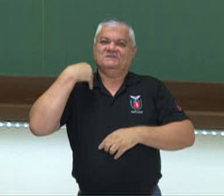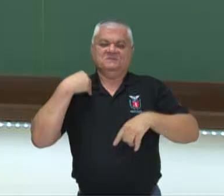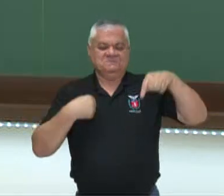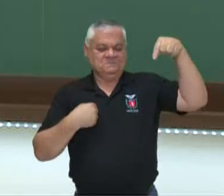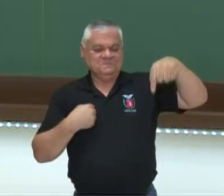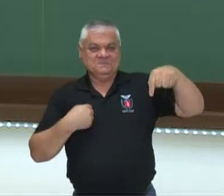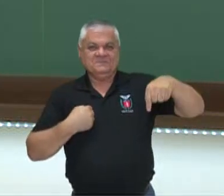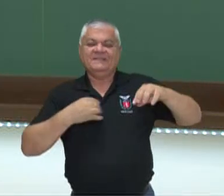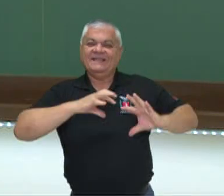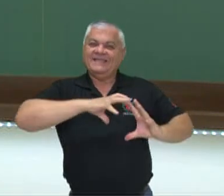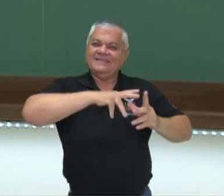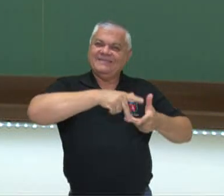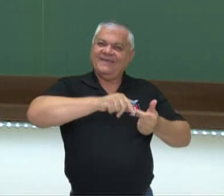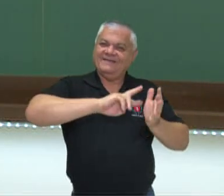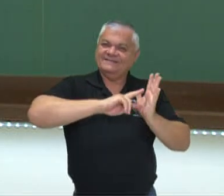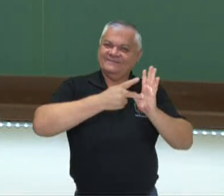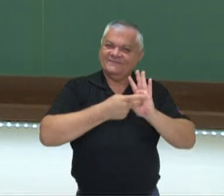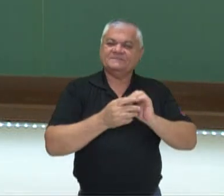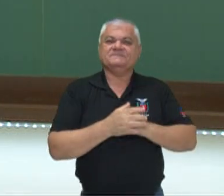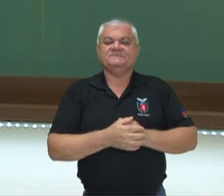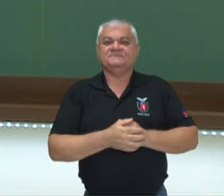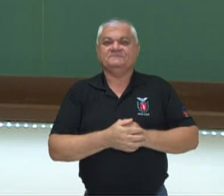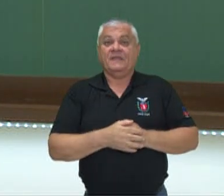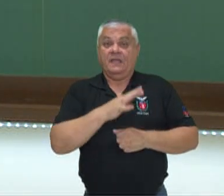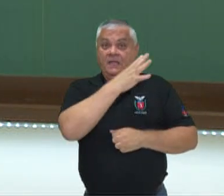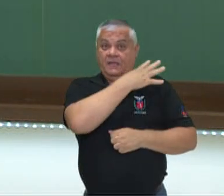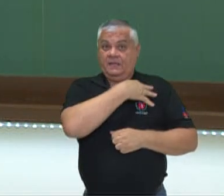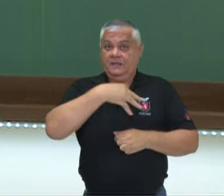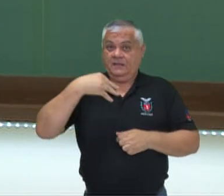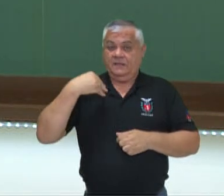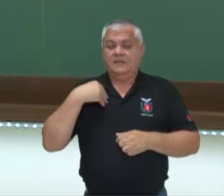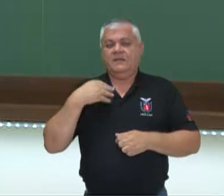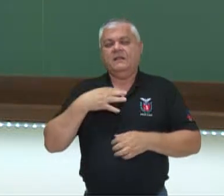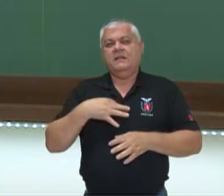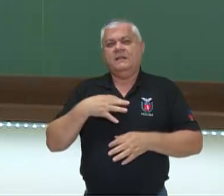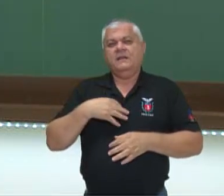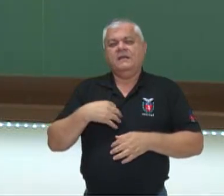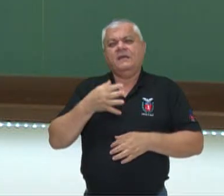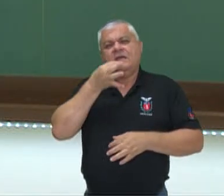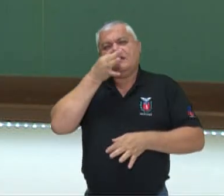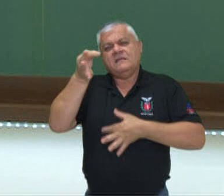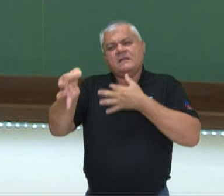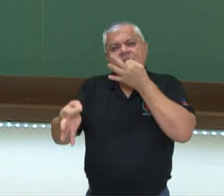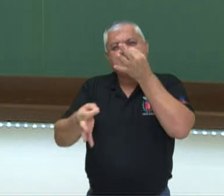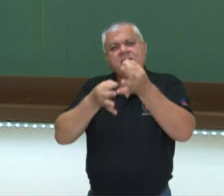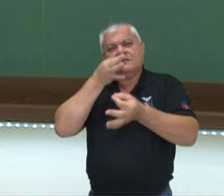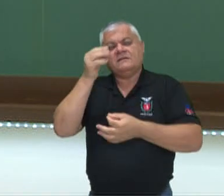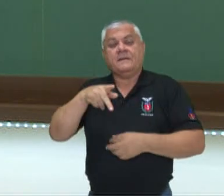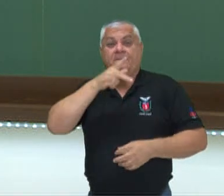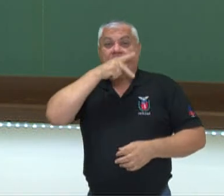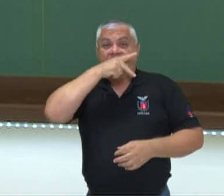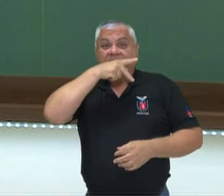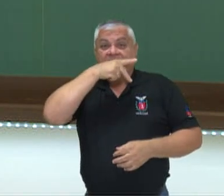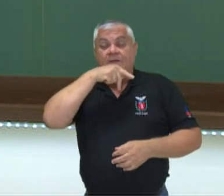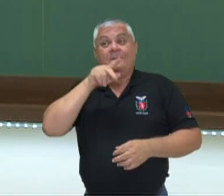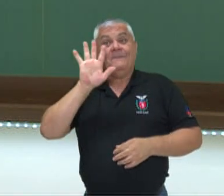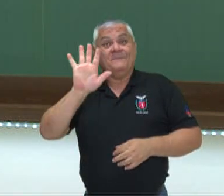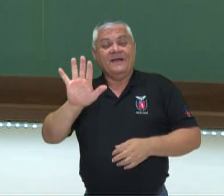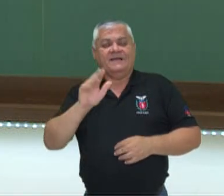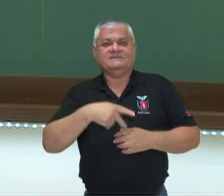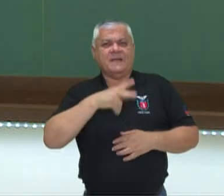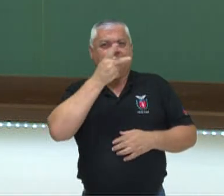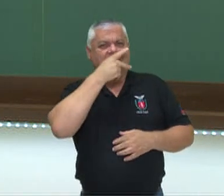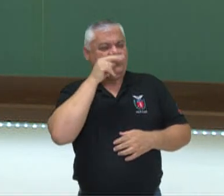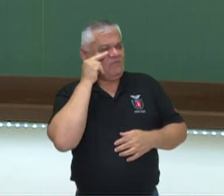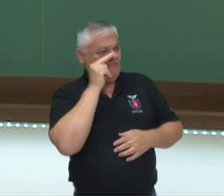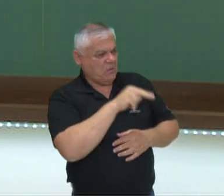E embora Aristóteles fosse muito crítico das ideias de Platão, Platão considerava que o Aristóteles